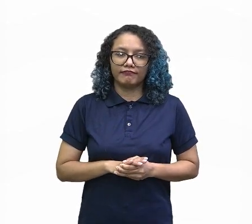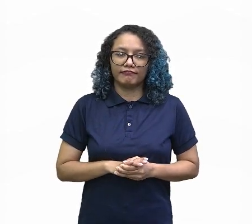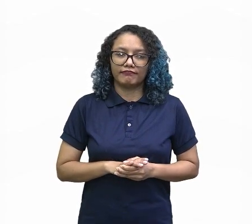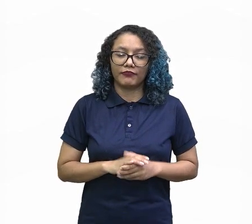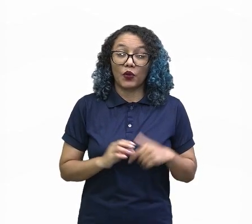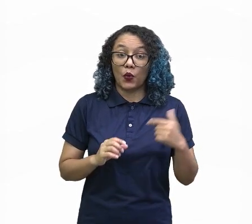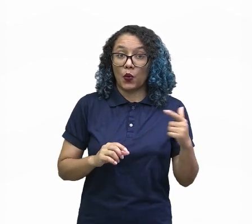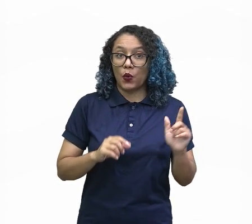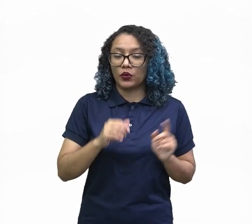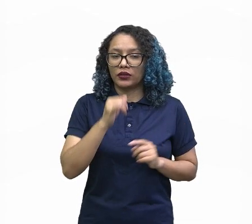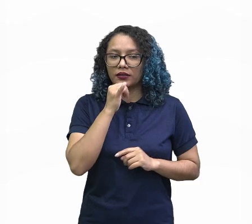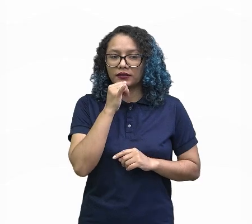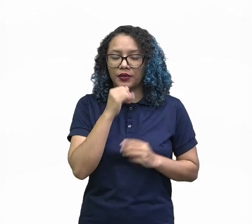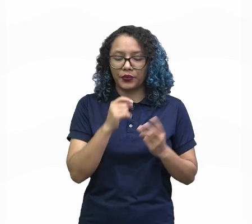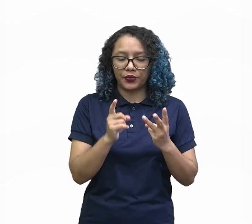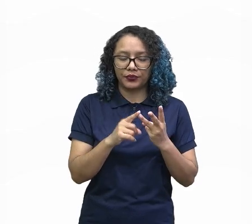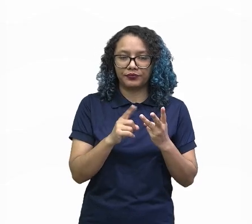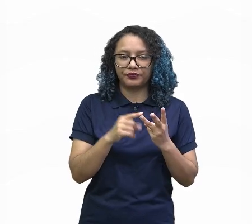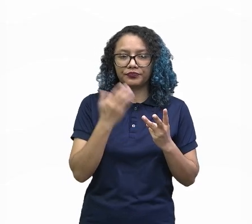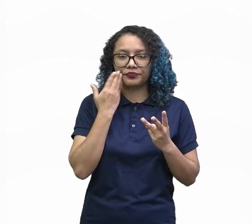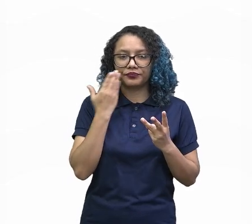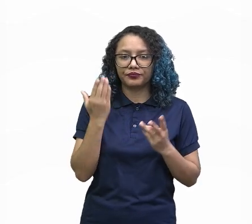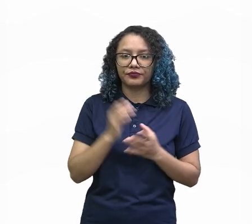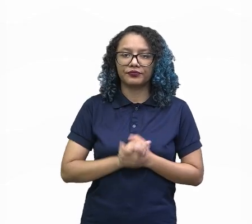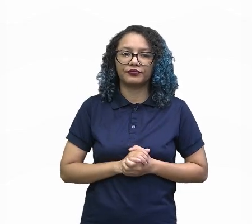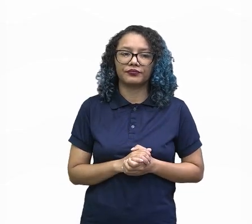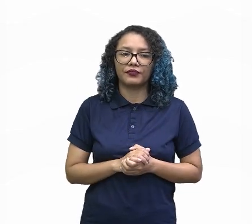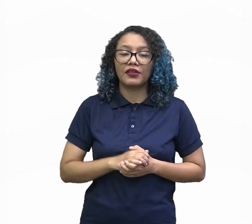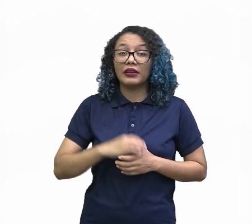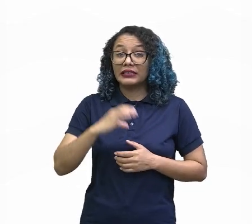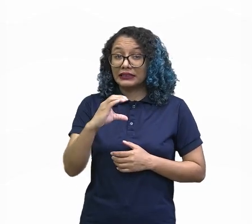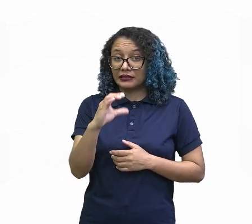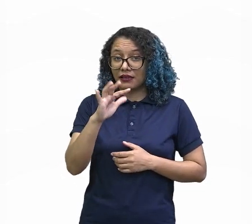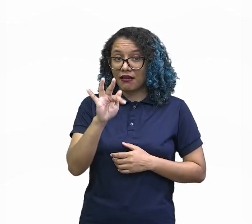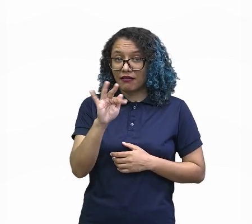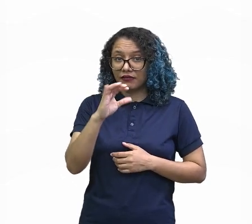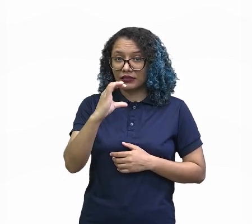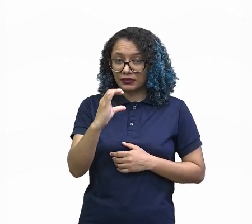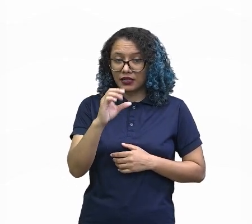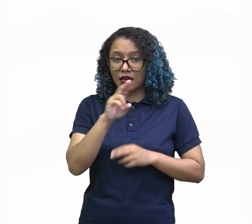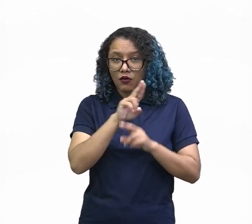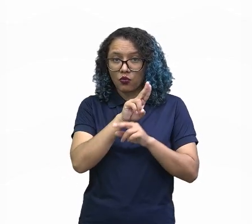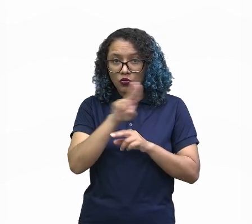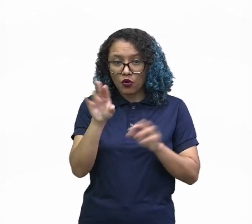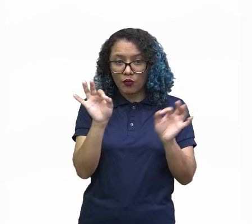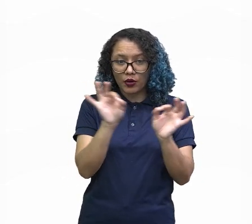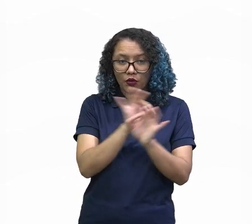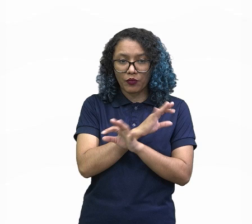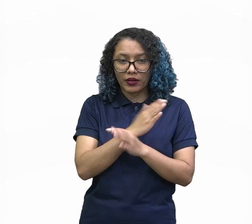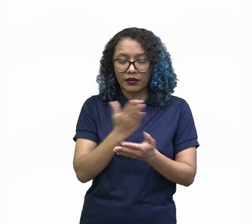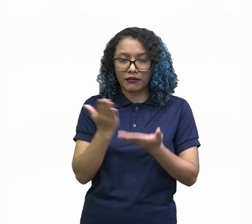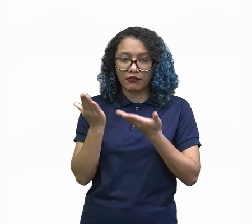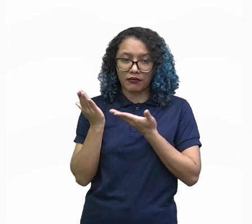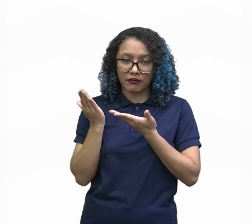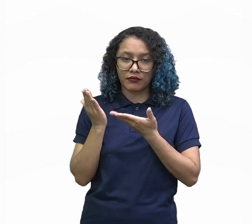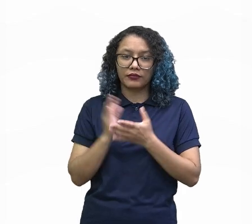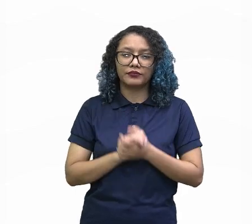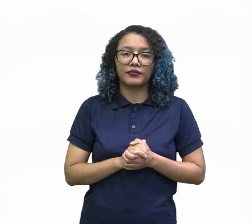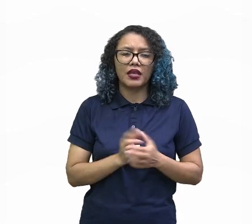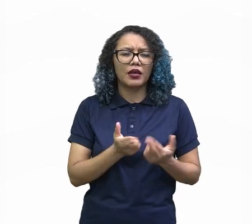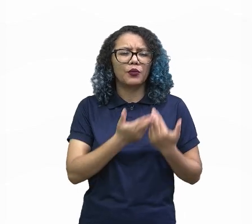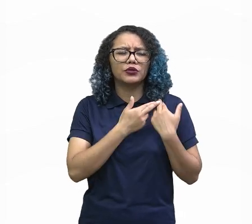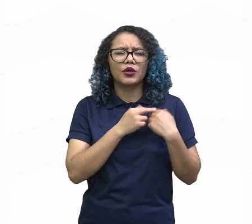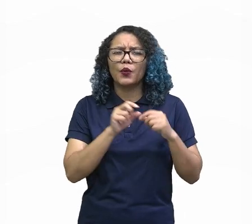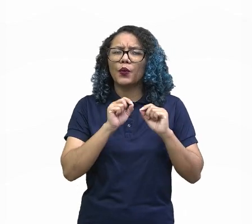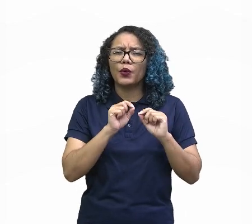outros exemplos aí na imagem a seguir. A gente observa agora o clorofluorcarbono, que ele é